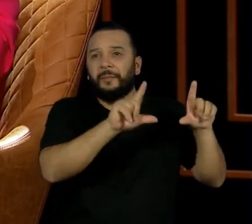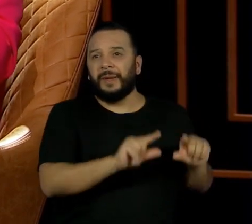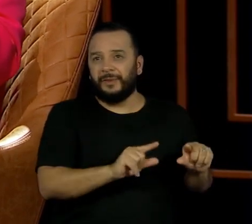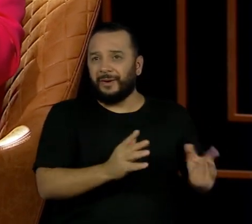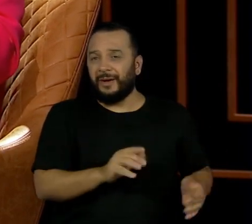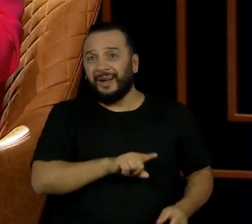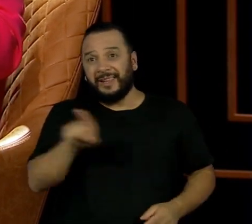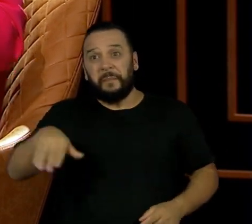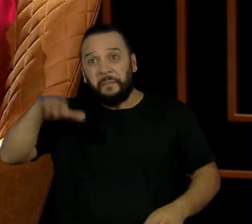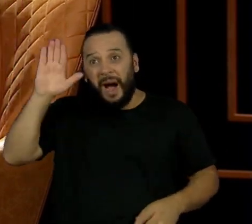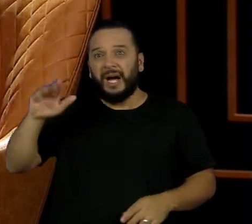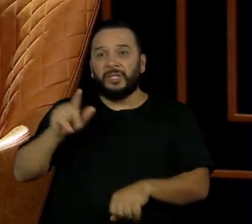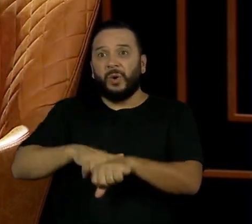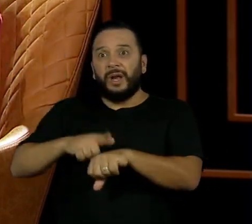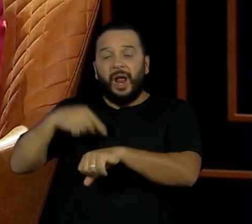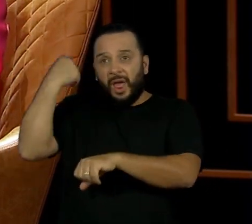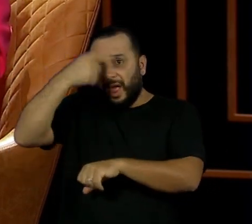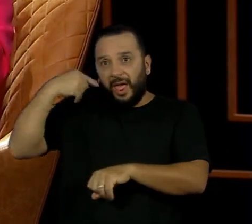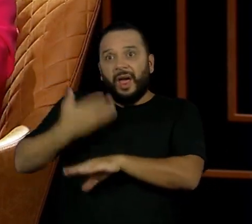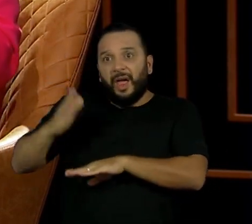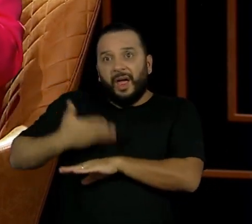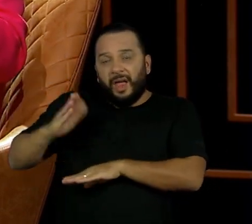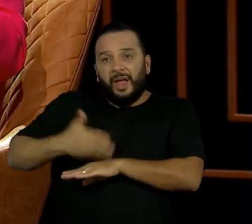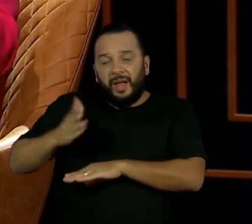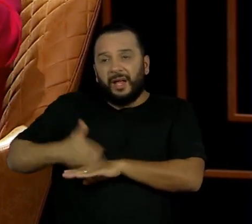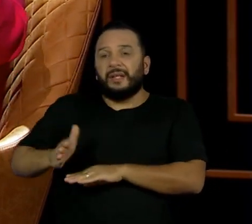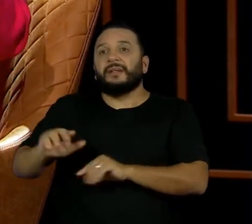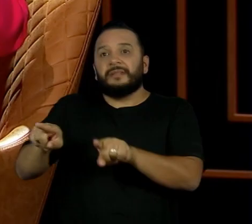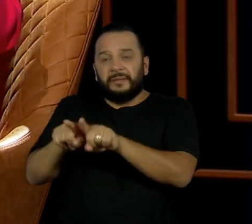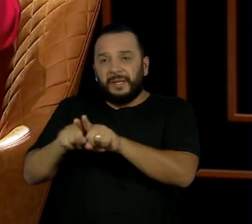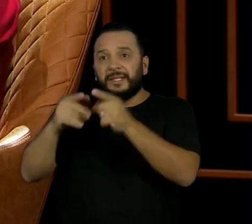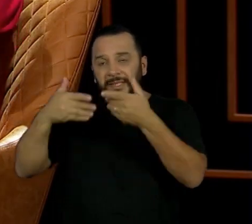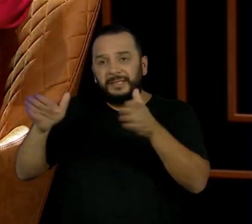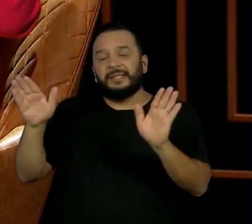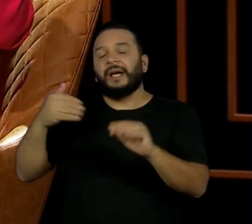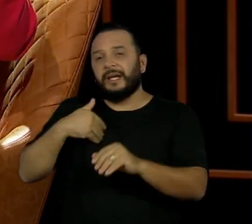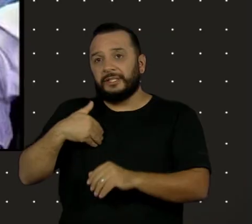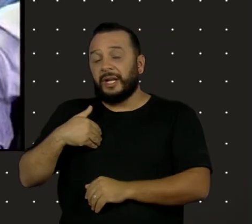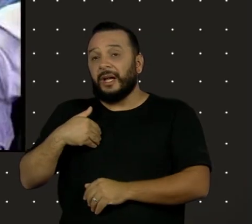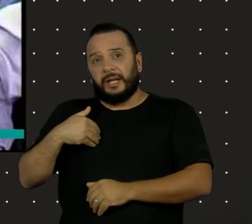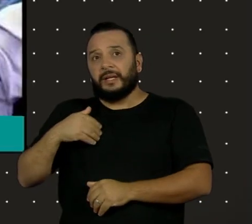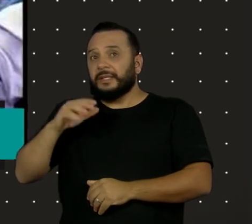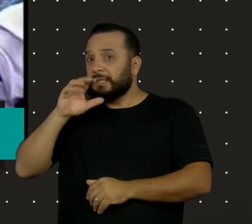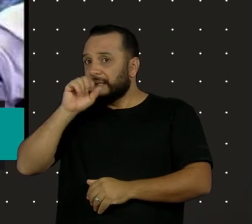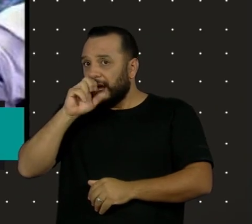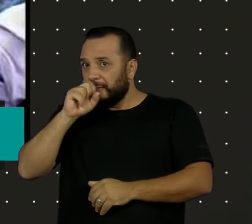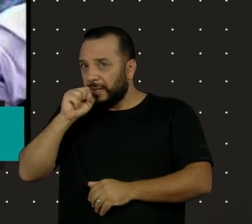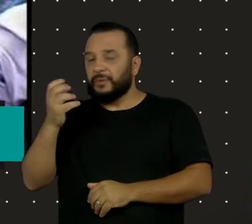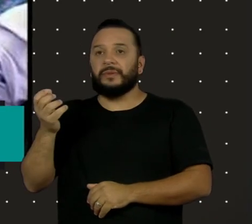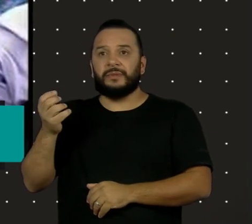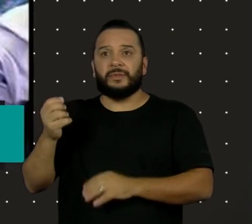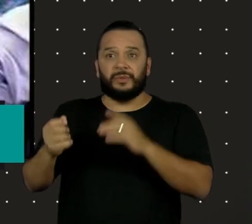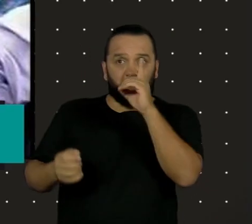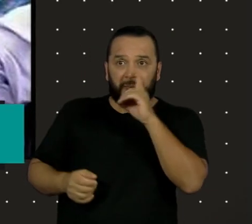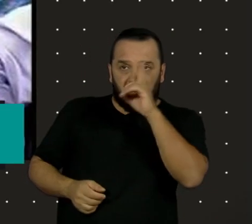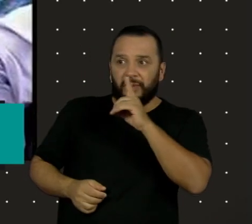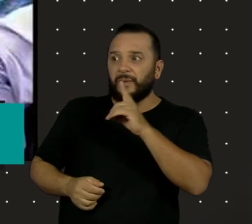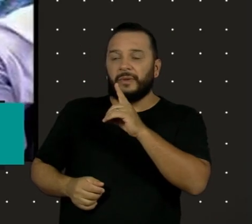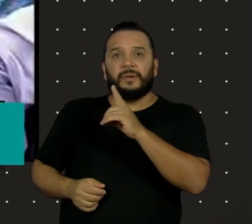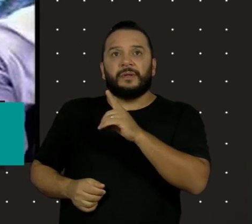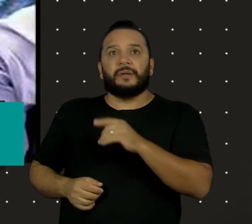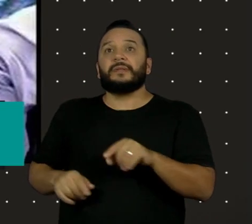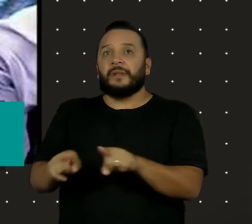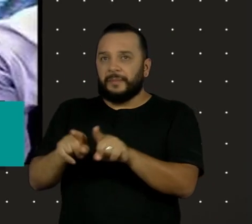2 sessões sábado e 2 sessões domingo. E eu ainda era jurada do Ídolos ao mesmo tempo.